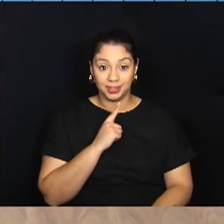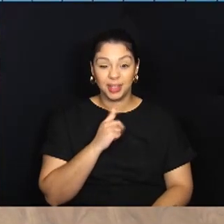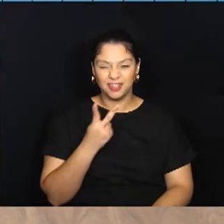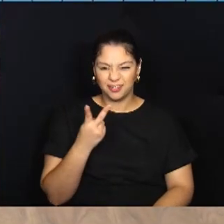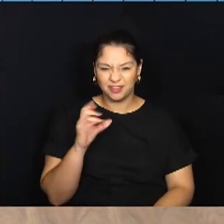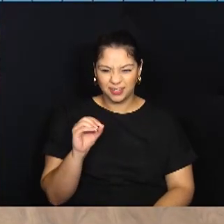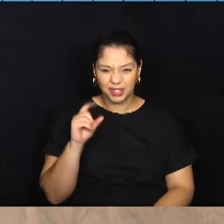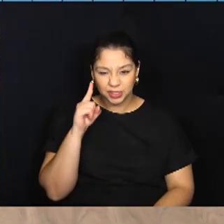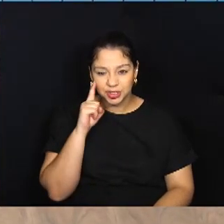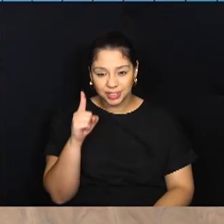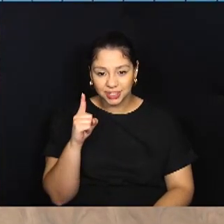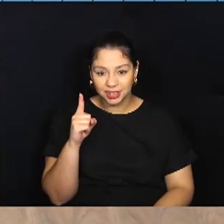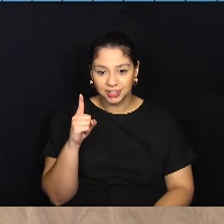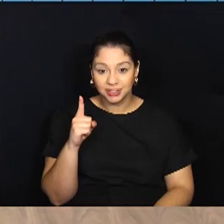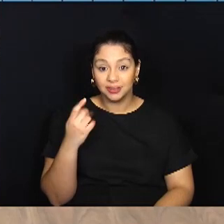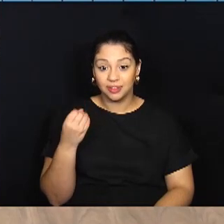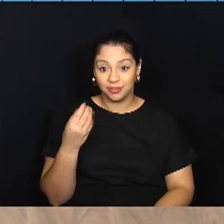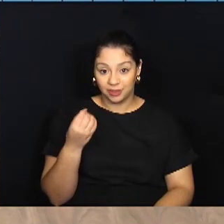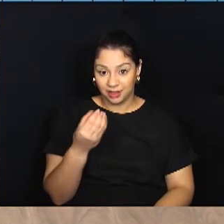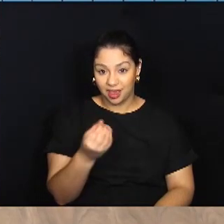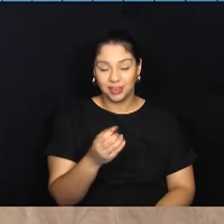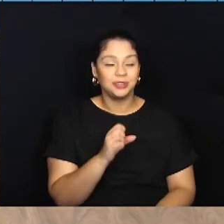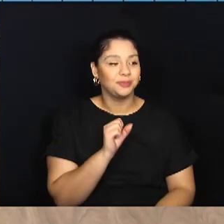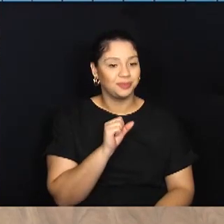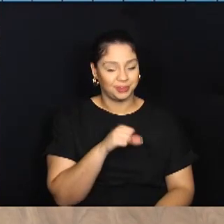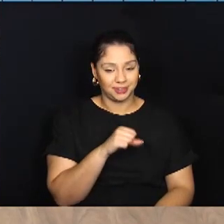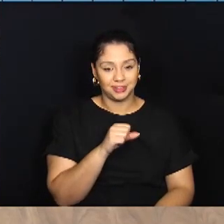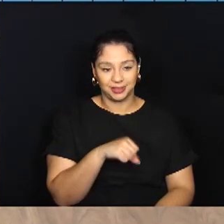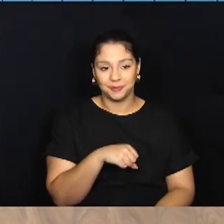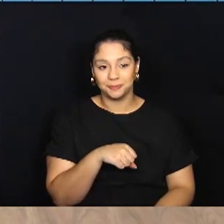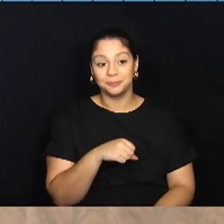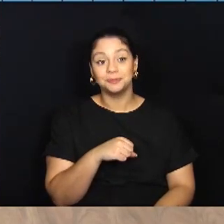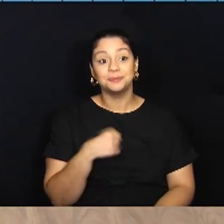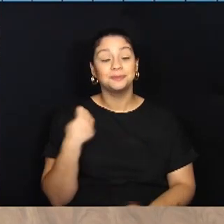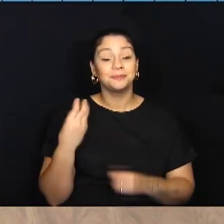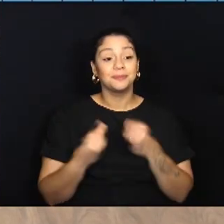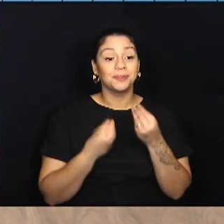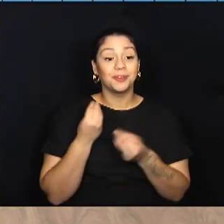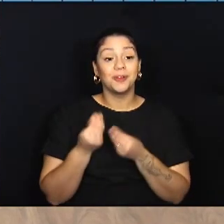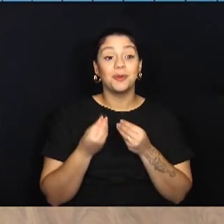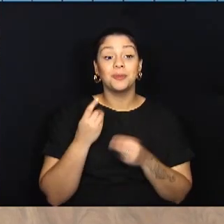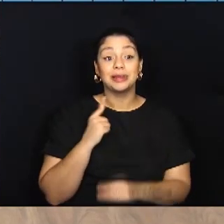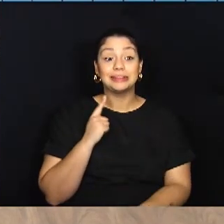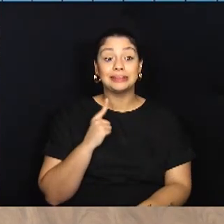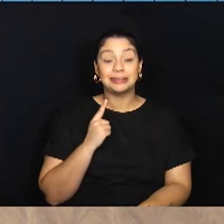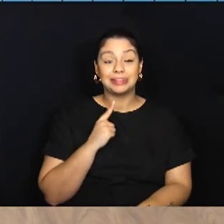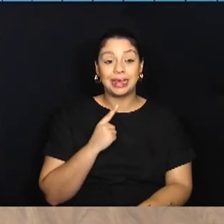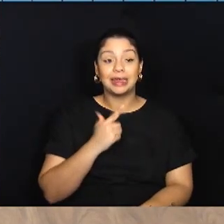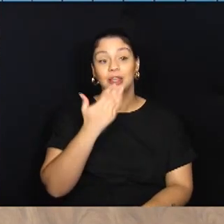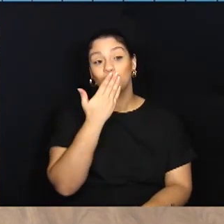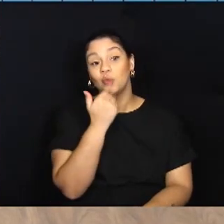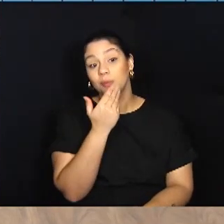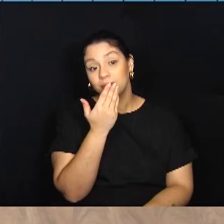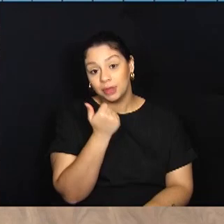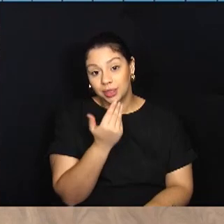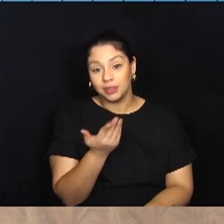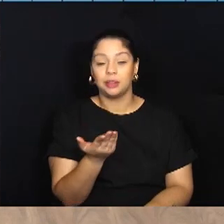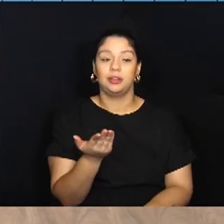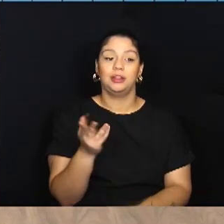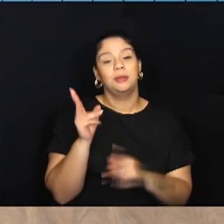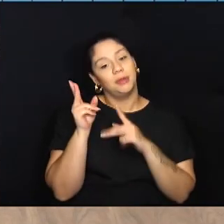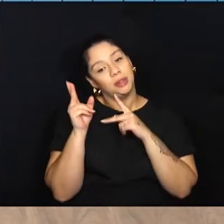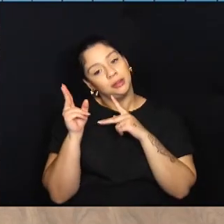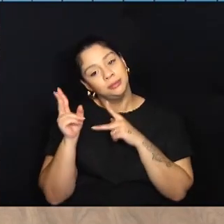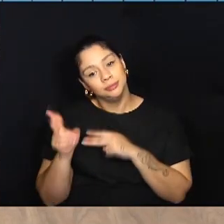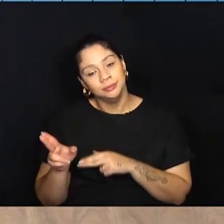essa última do Sabino? Como é que vocês fazem para se alimentar, para